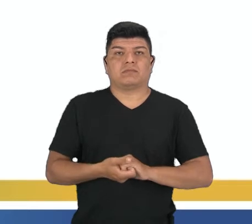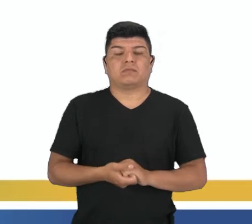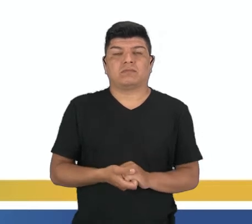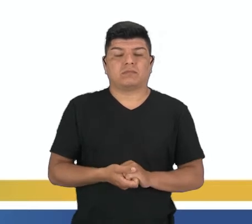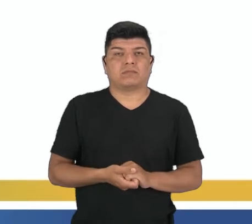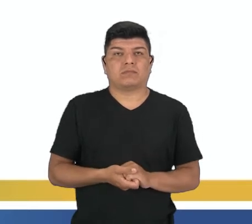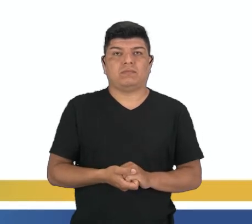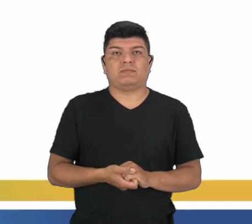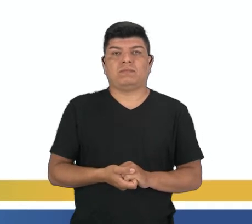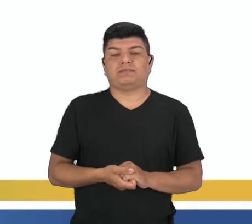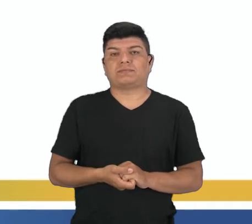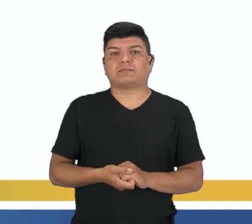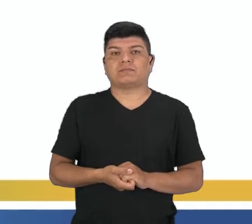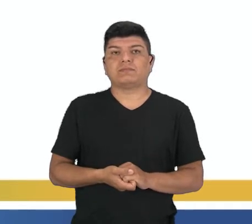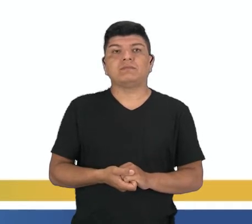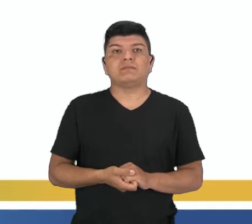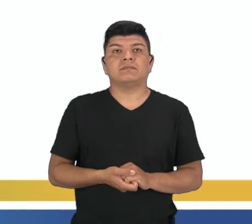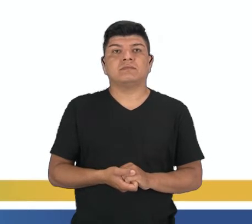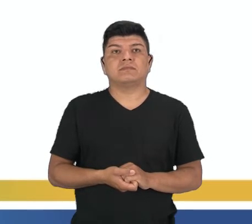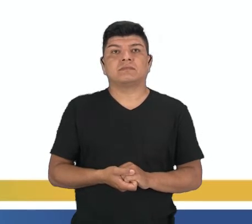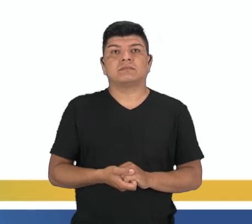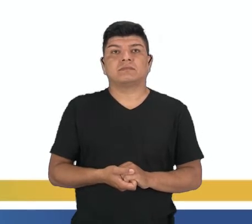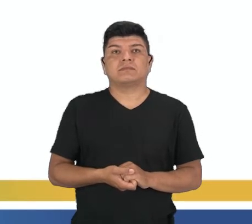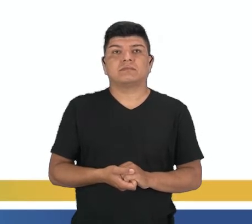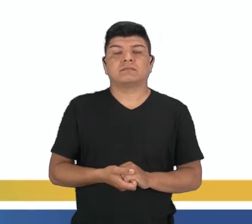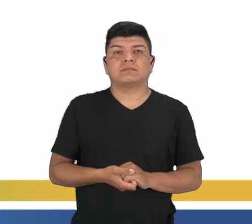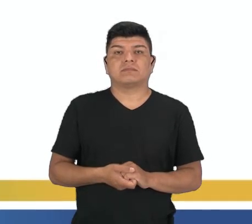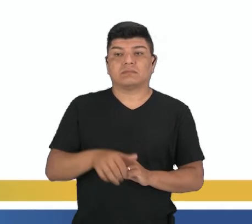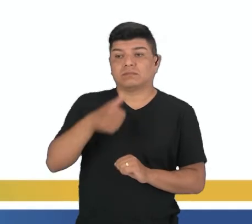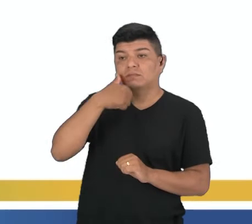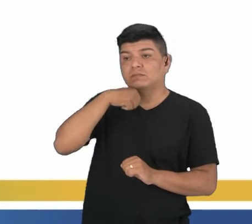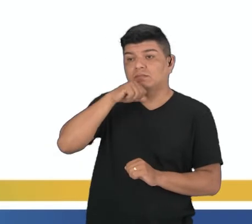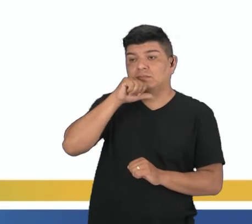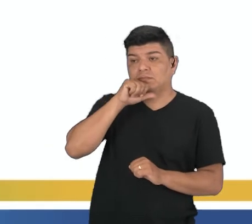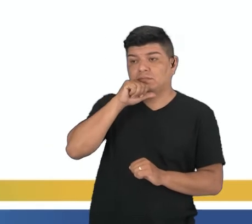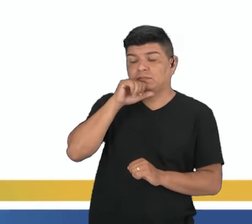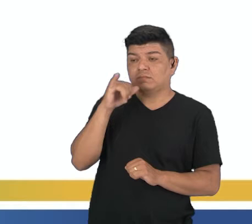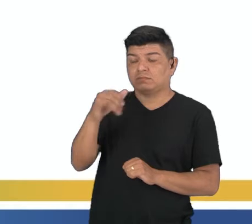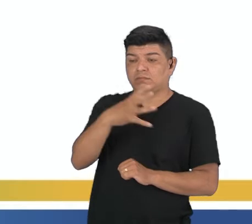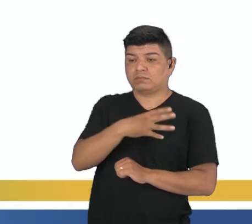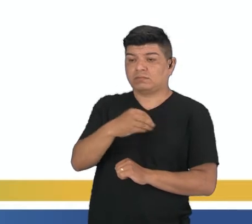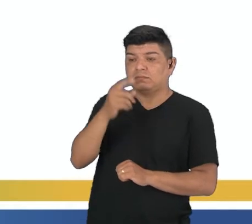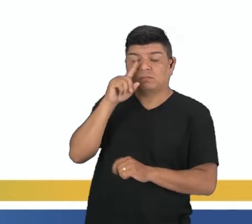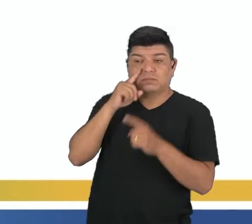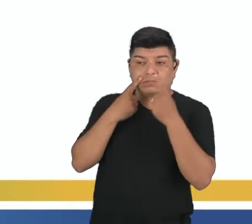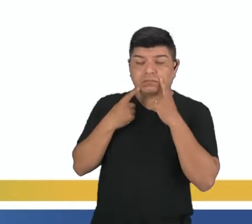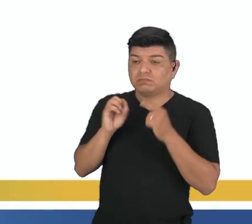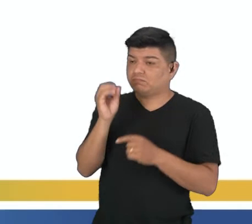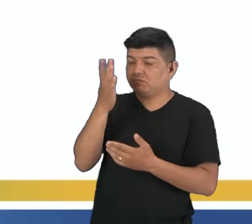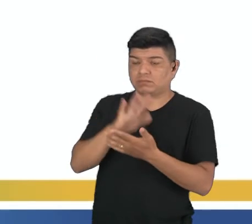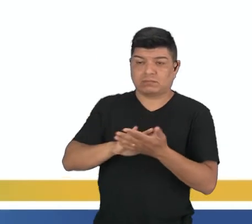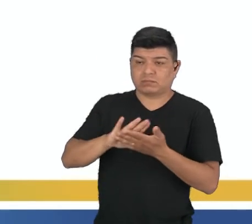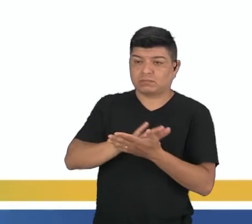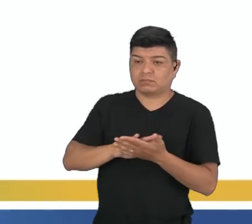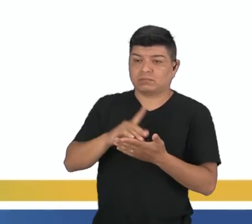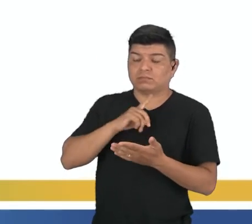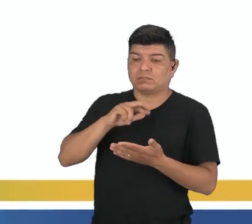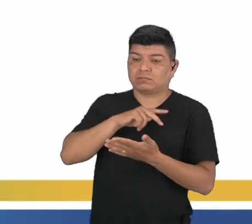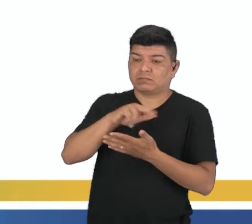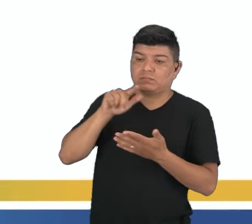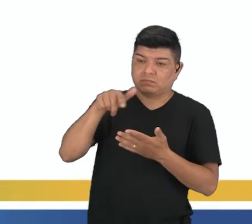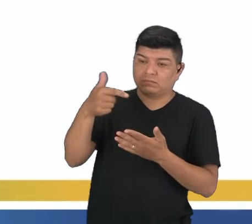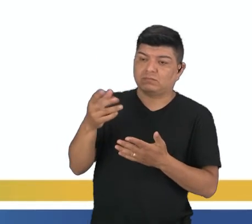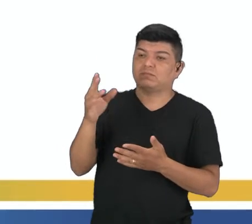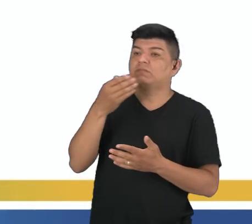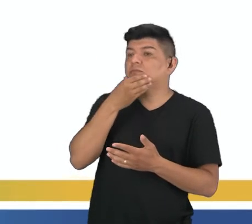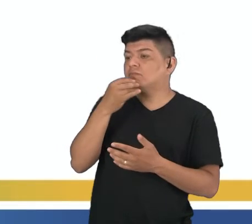haverá outros, né? Ou seja, a mãe dizendo para a filha, não chore, minha filha. Não aconteceu nada, haverá outros, né? Outros